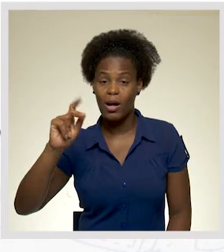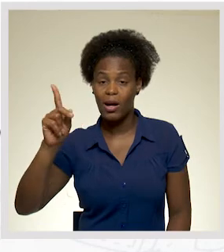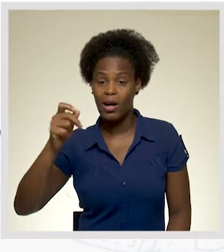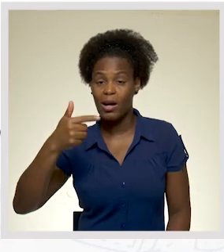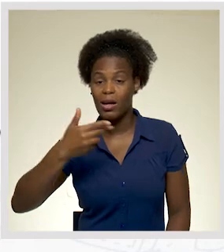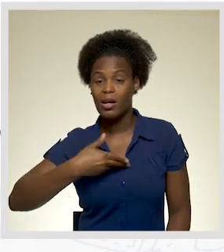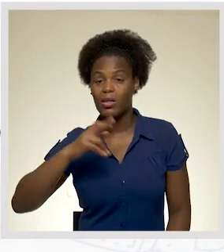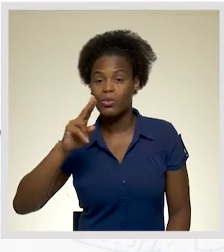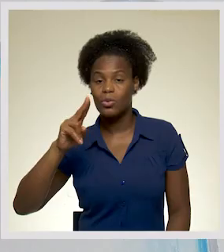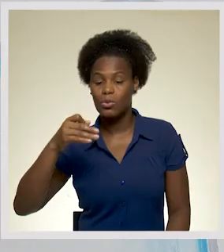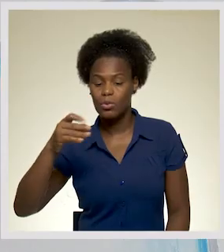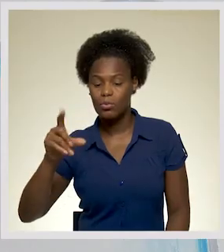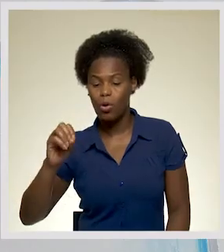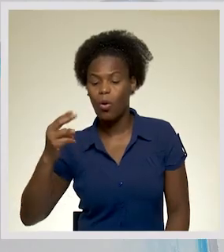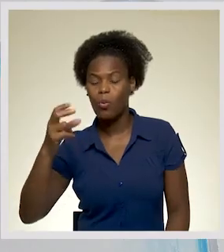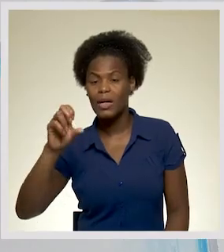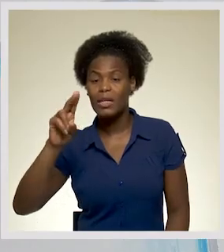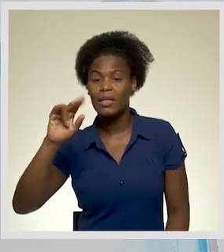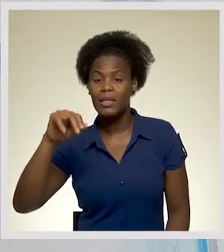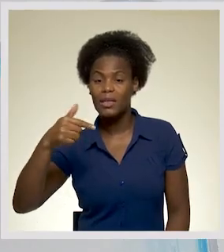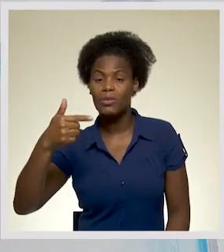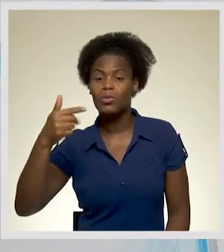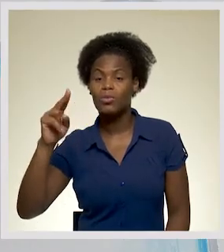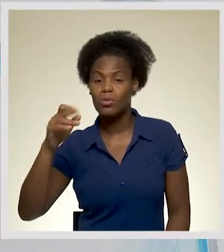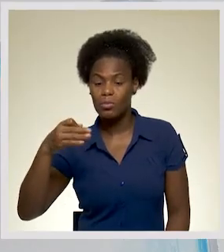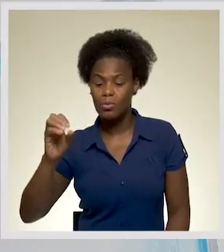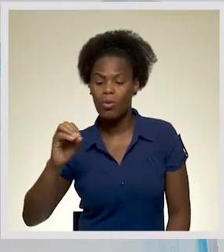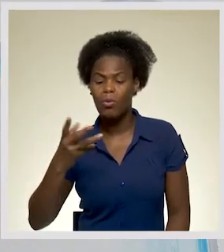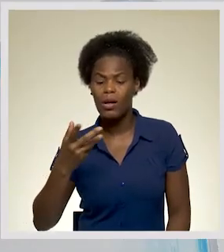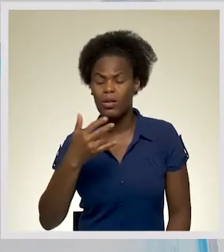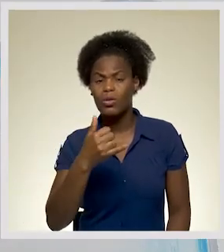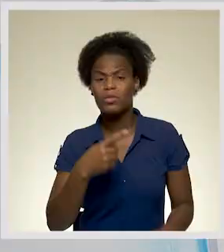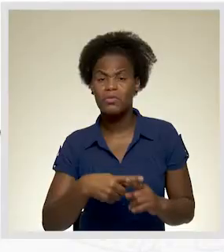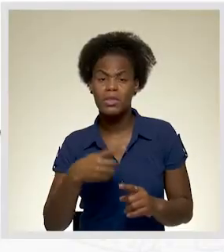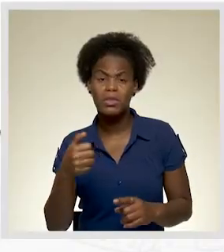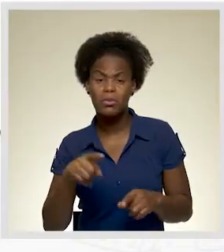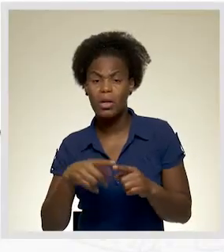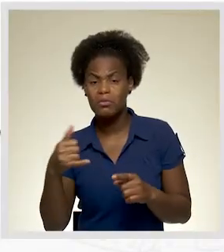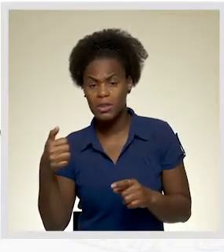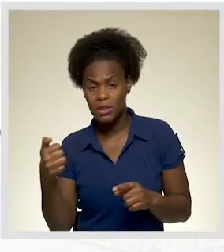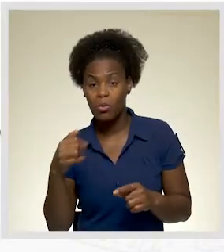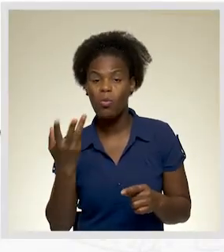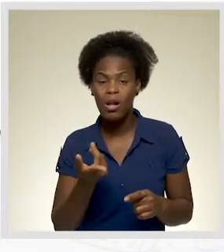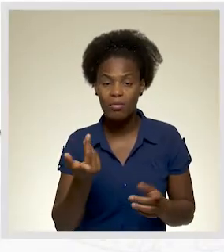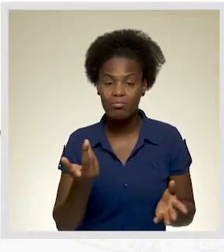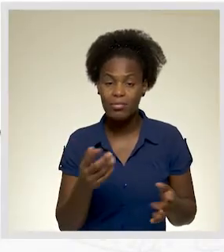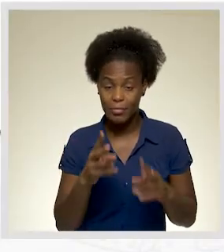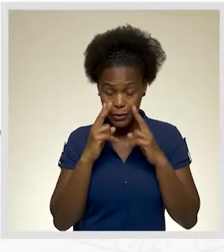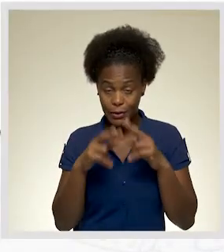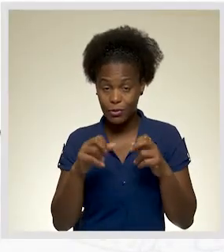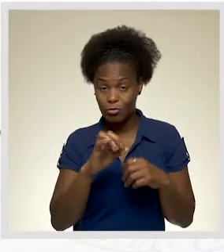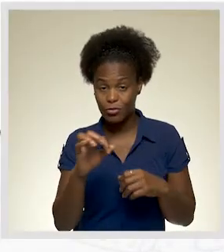vezes 5, vou ter 25. 3 vezes 5, vou obter 25. Agora, vocês terão de descobrir. A linha C.